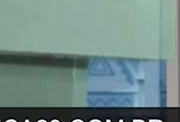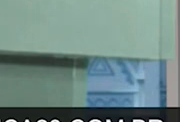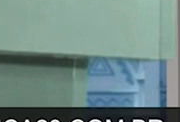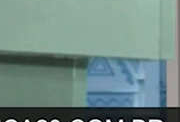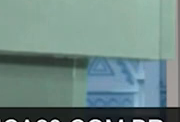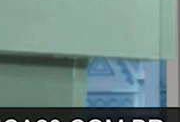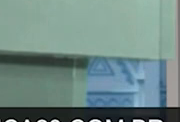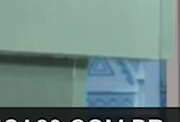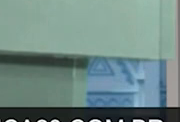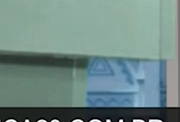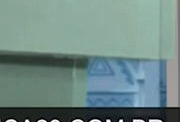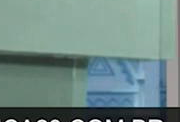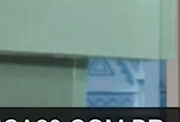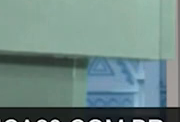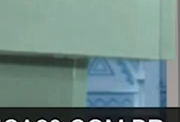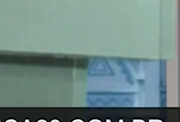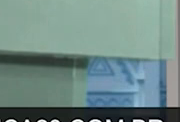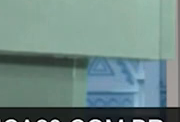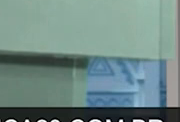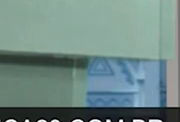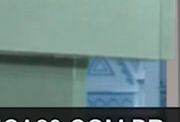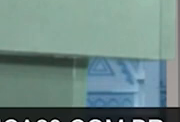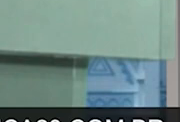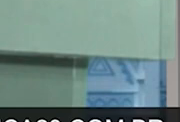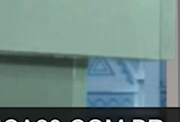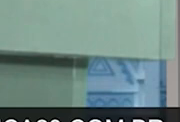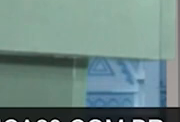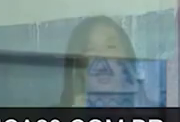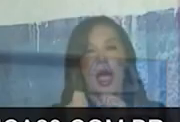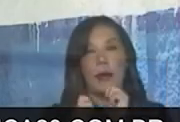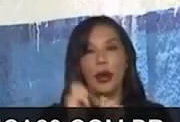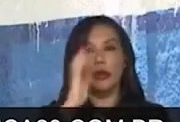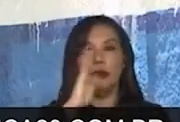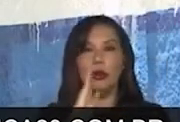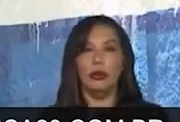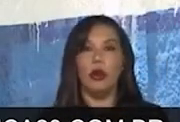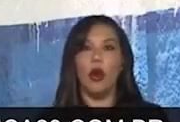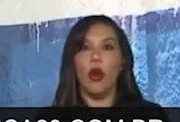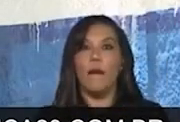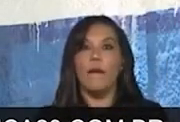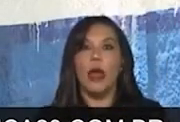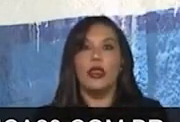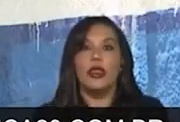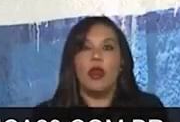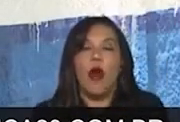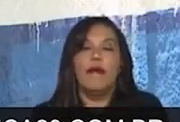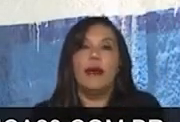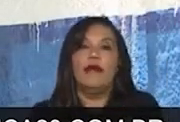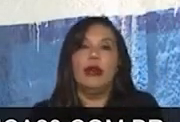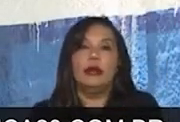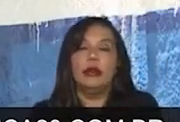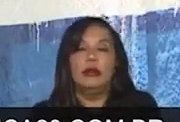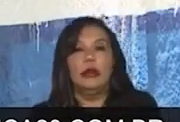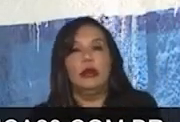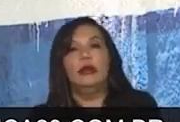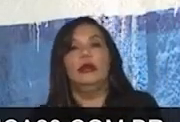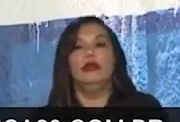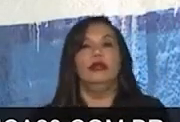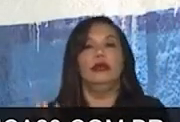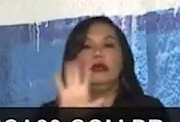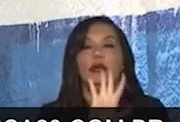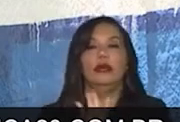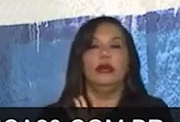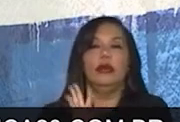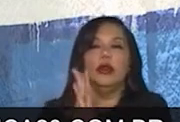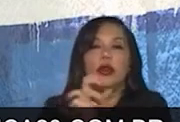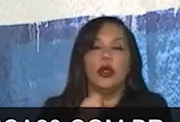vacinação, principalmente contra a hepatite. Vejam. Menor patamar de vacinação geral já registrado